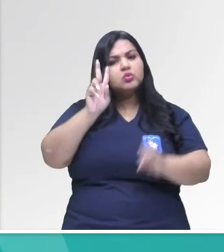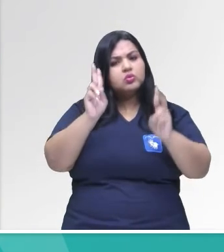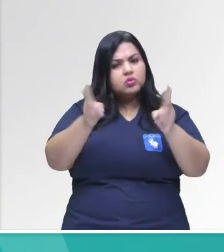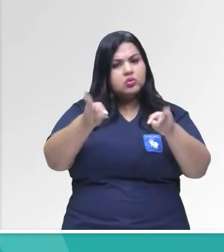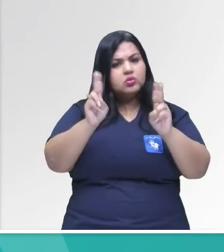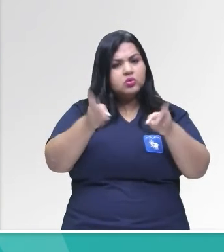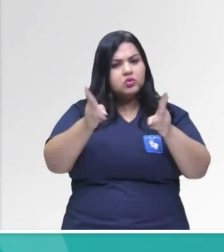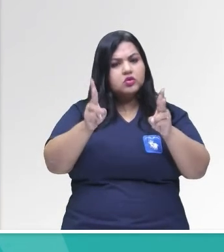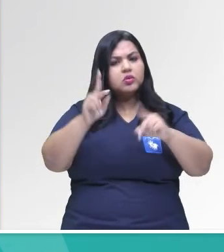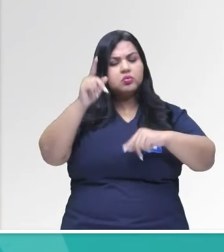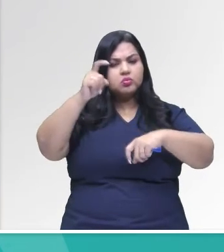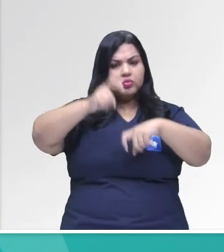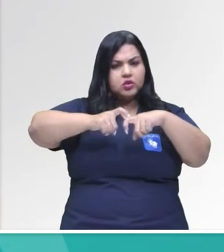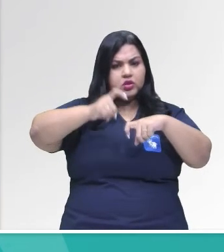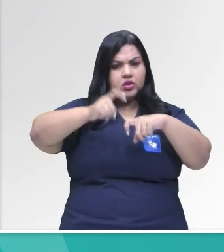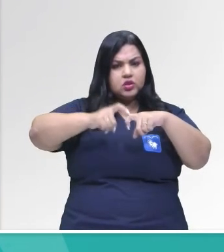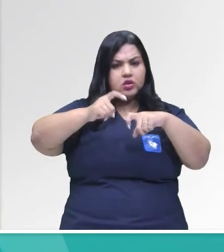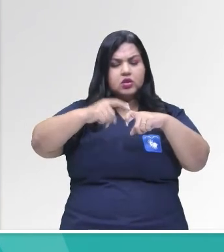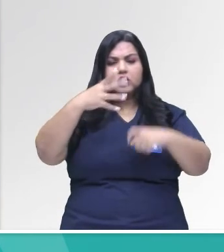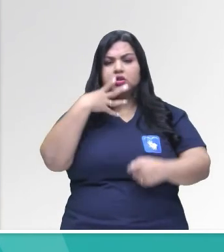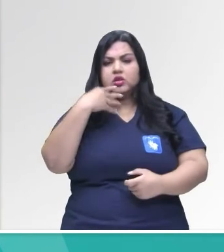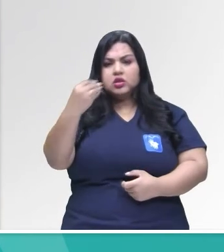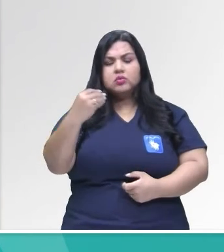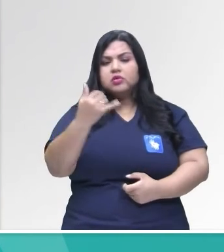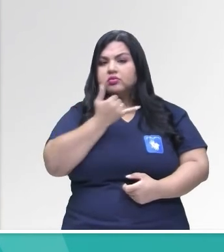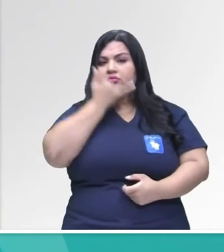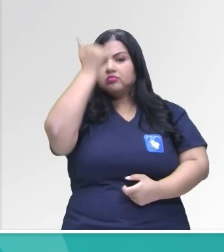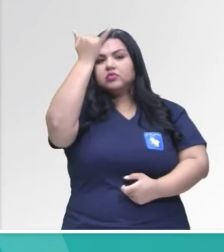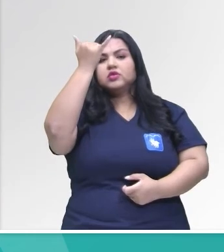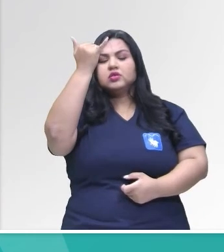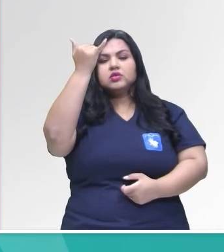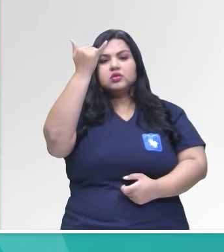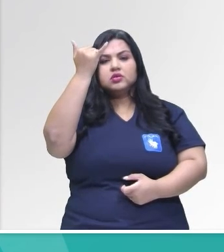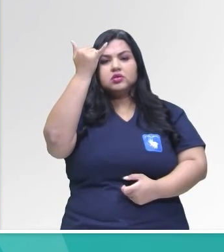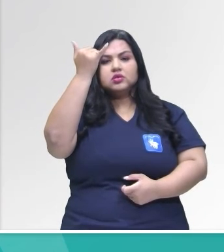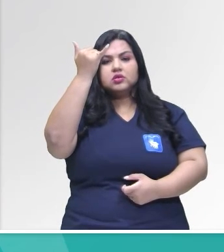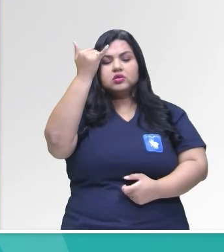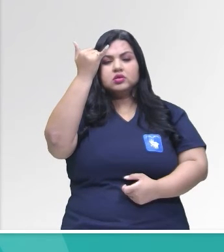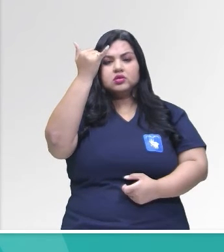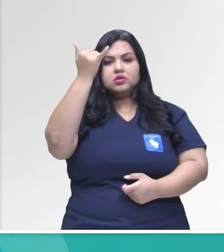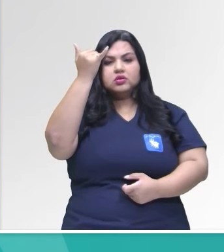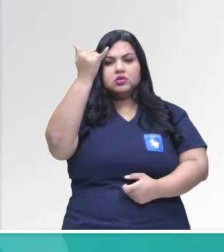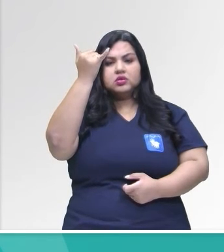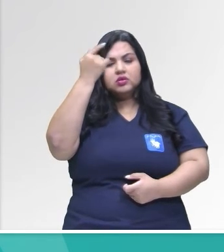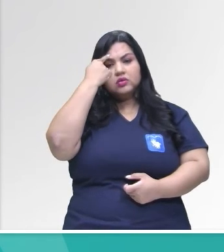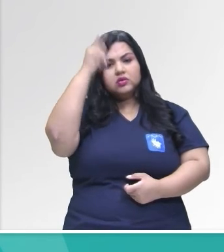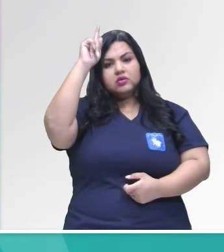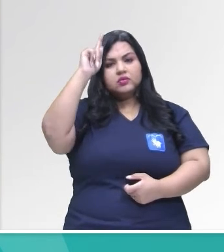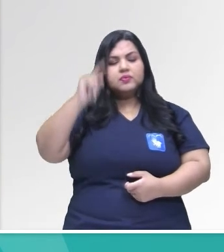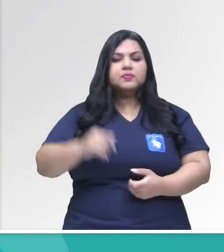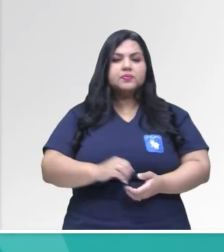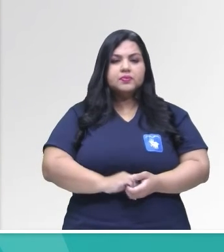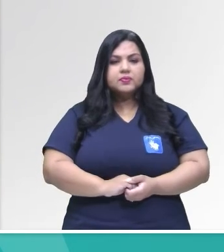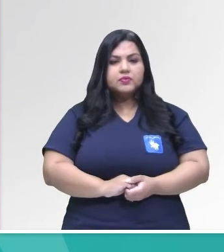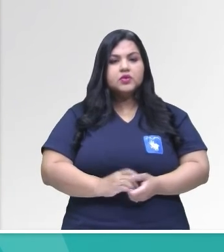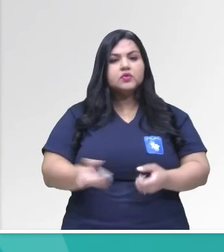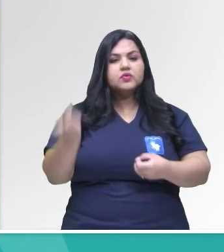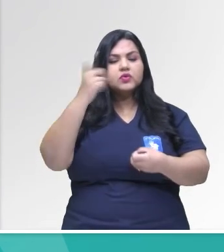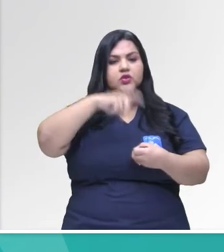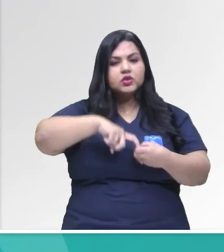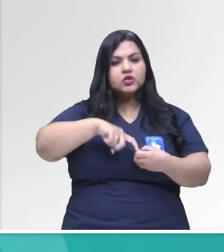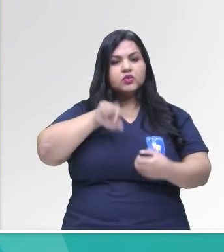na medicina, o raio-x. E foi assim, por acidente, sem querer, que ele inventou o raio-x. Voltando aqui para a